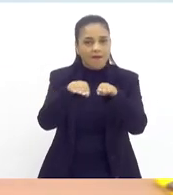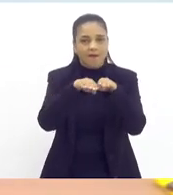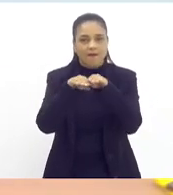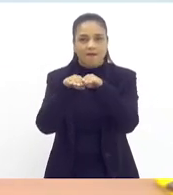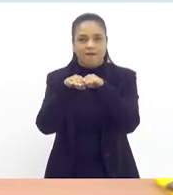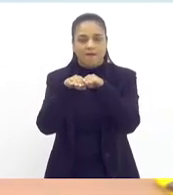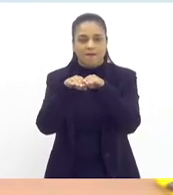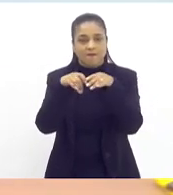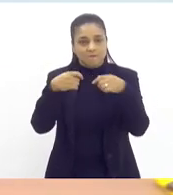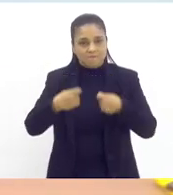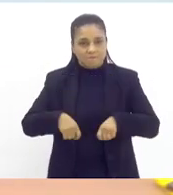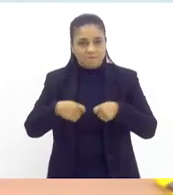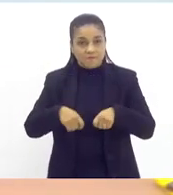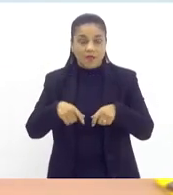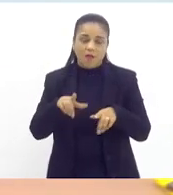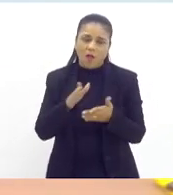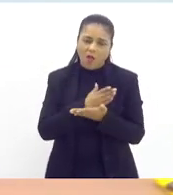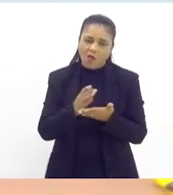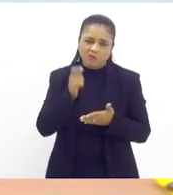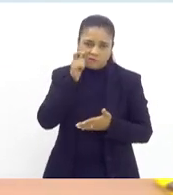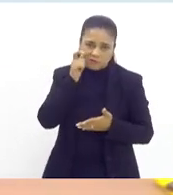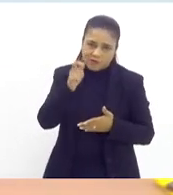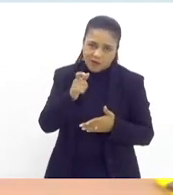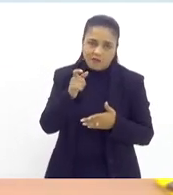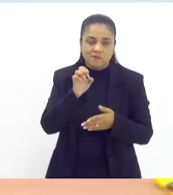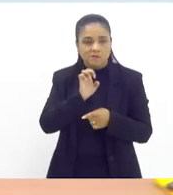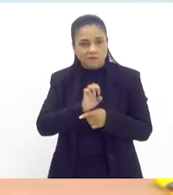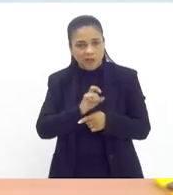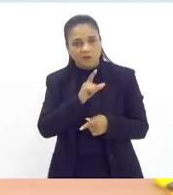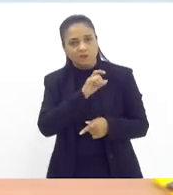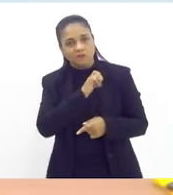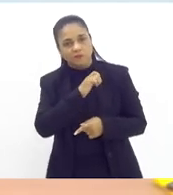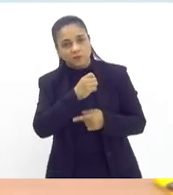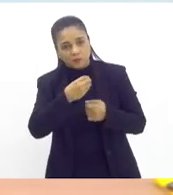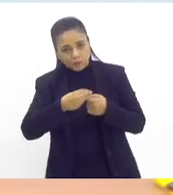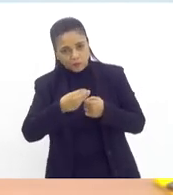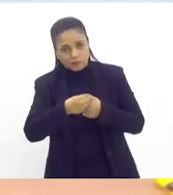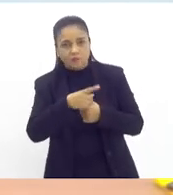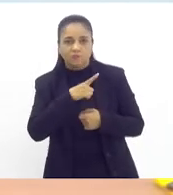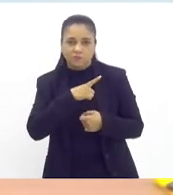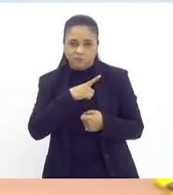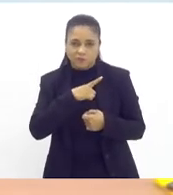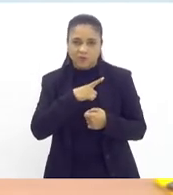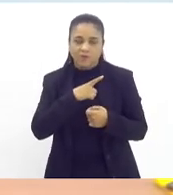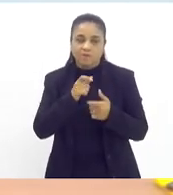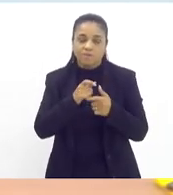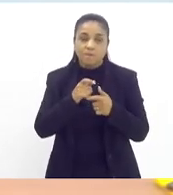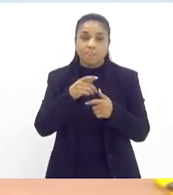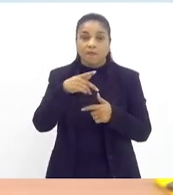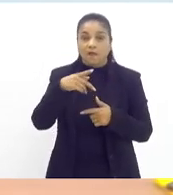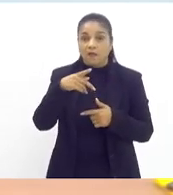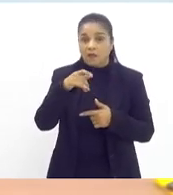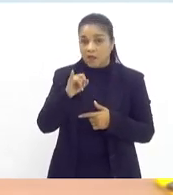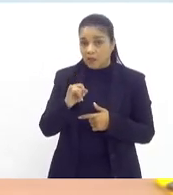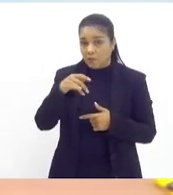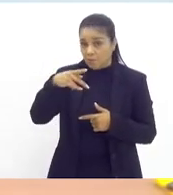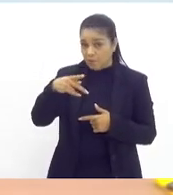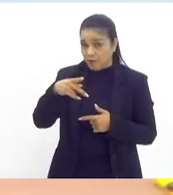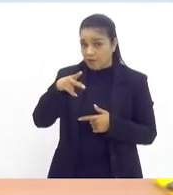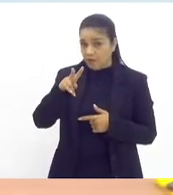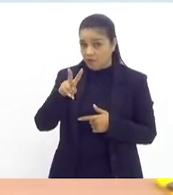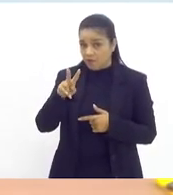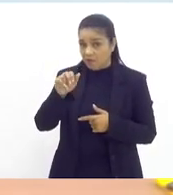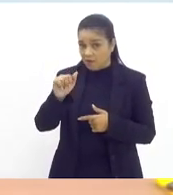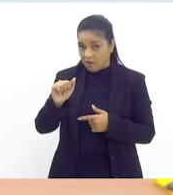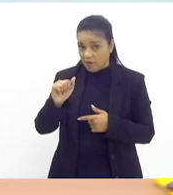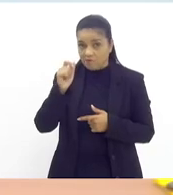tem algumas questões que são de interesse dos estados e municípios. Tá? Do ponto de vista dos estados, amplia a incidência de IPVA para